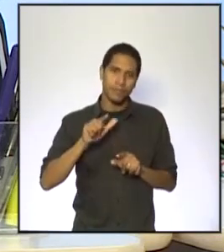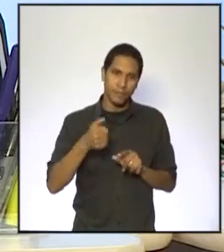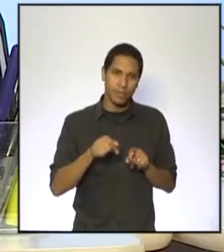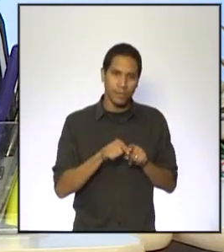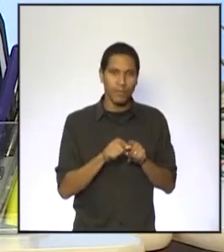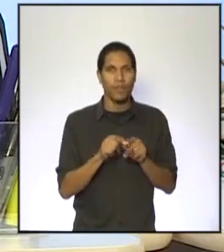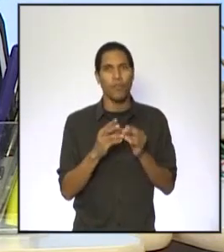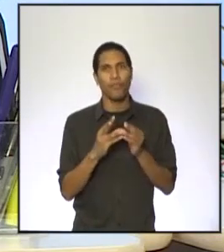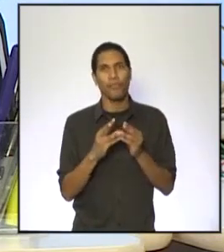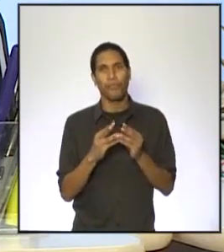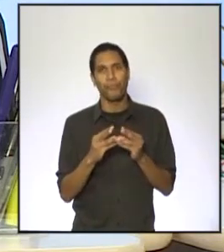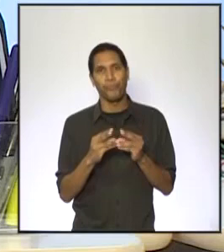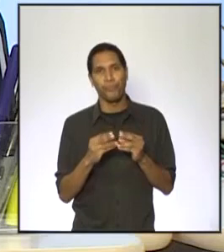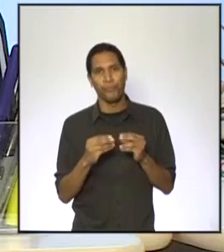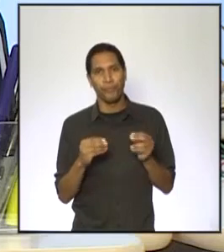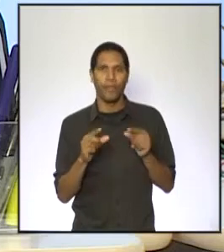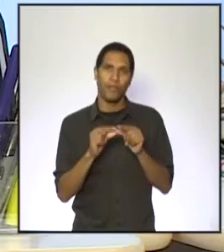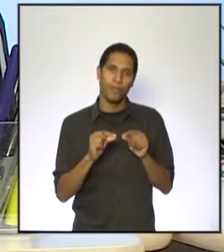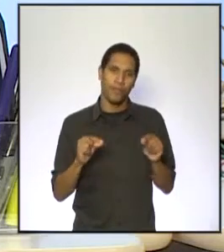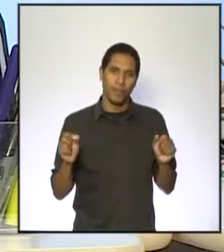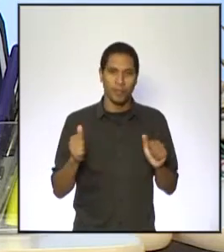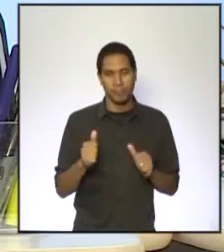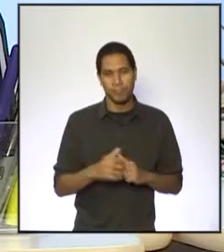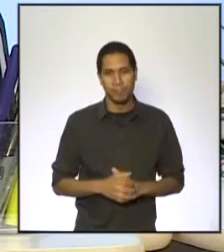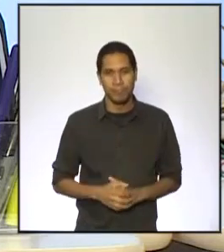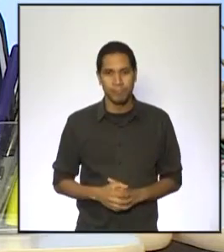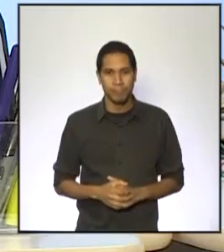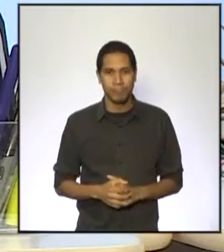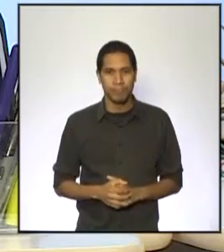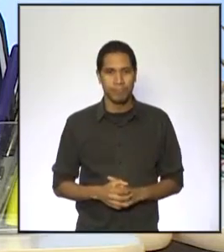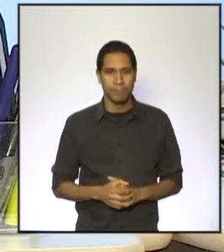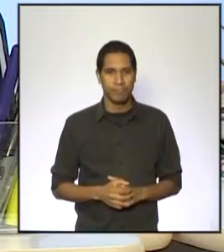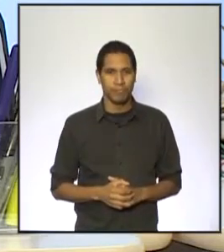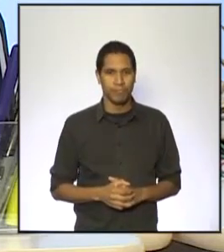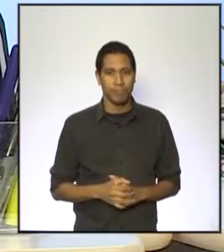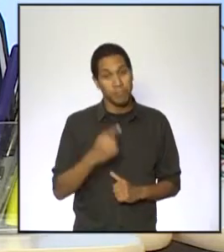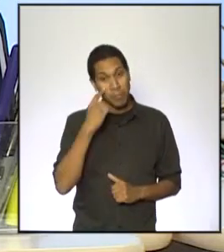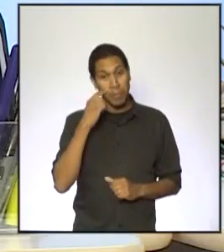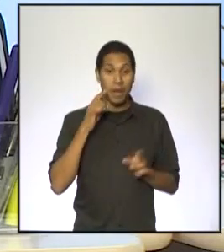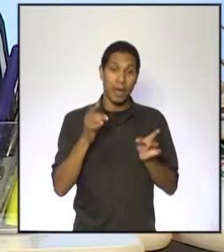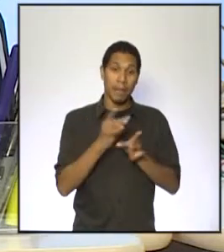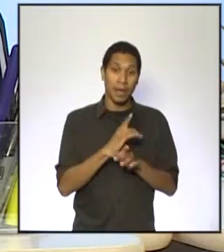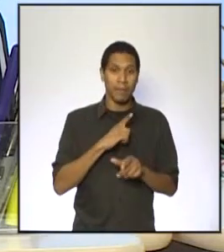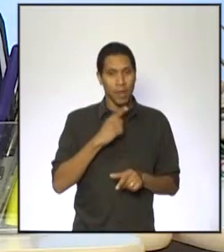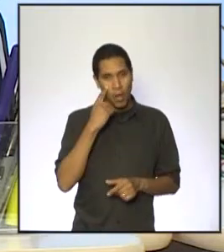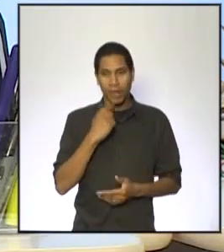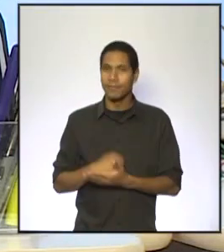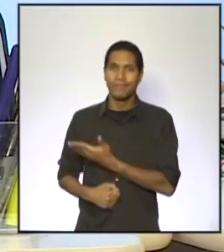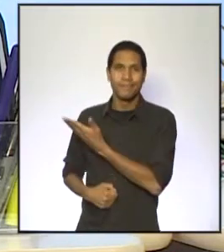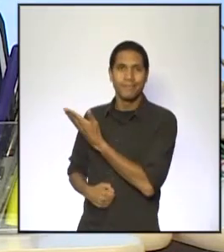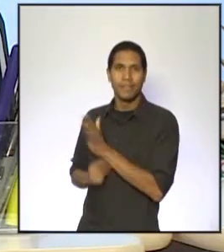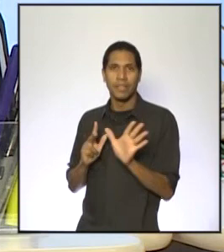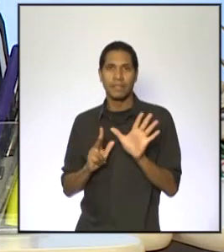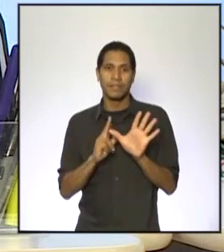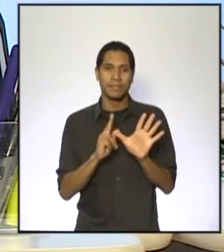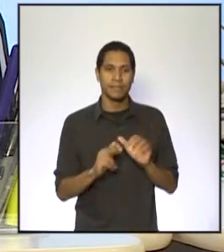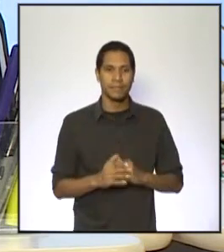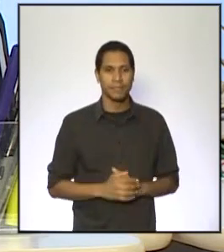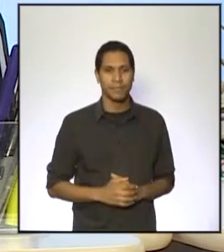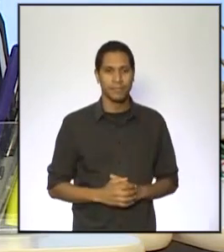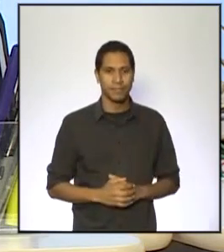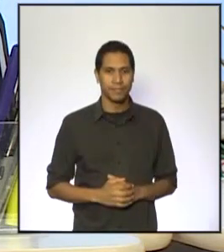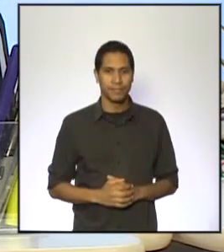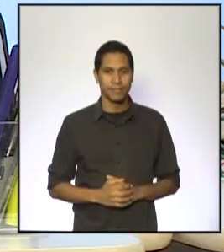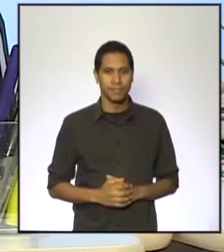ela vai derretendo e ela vai trazendo isso. E aqui, olha, para fazer esse acabamento, então, vou cortar